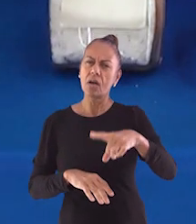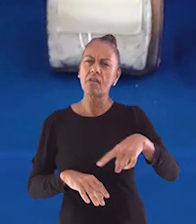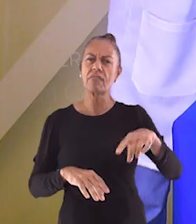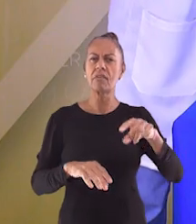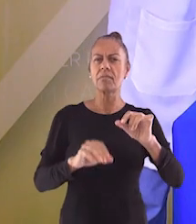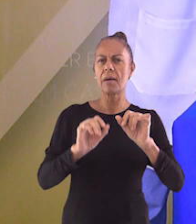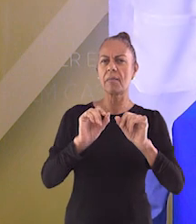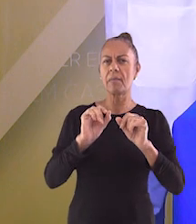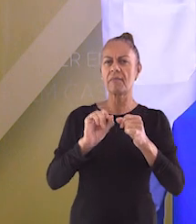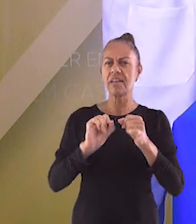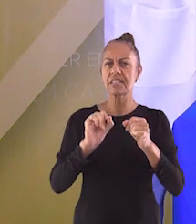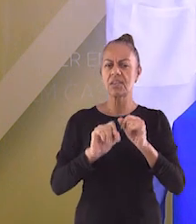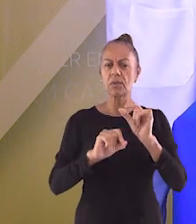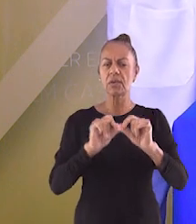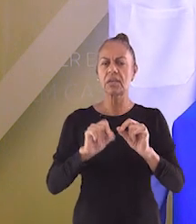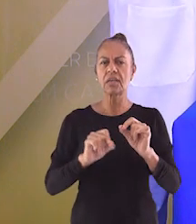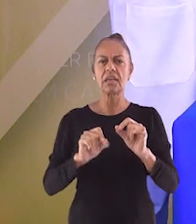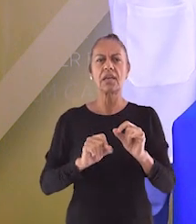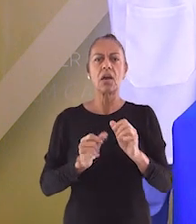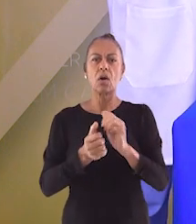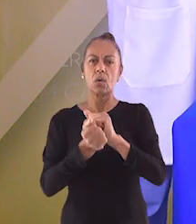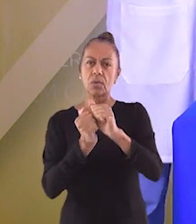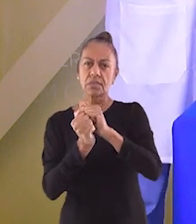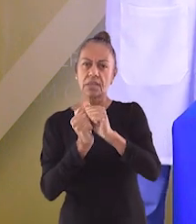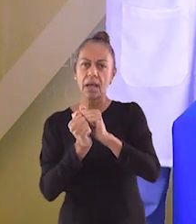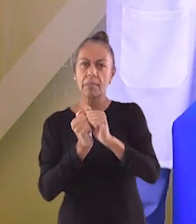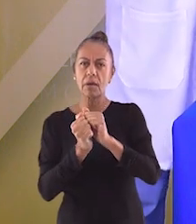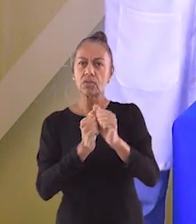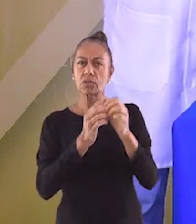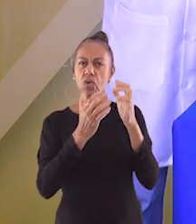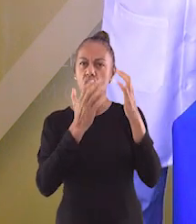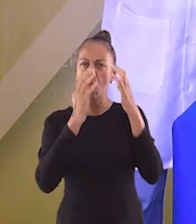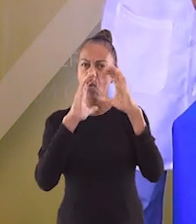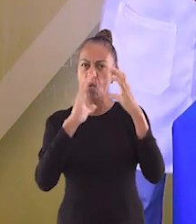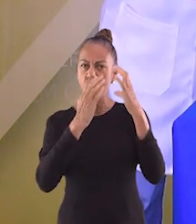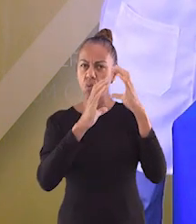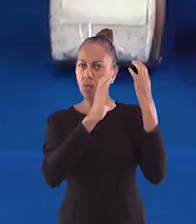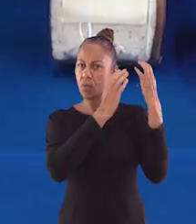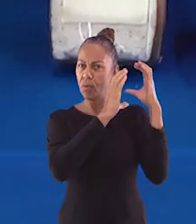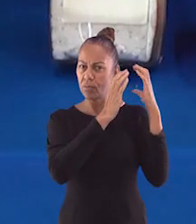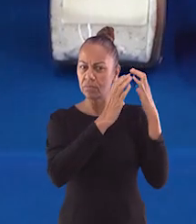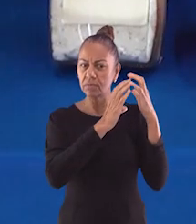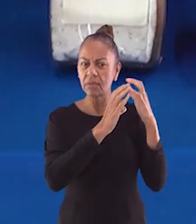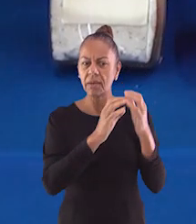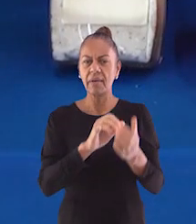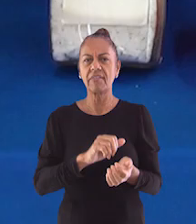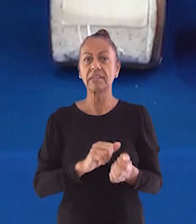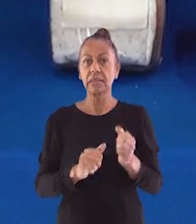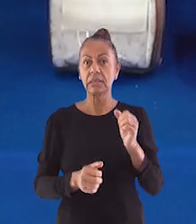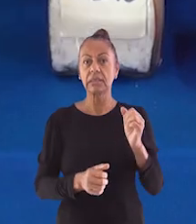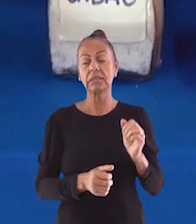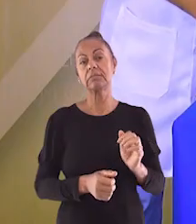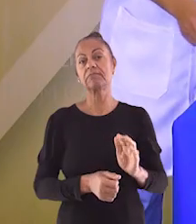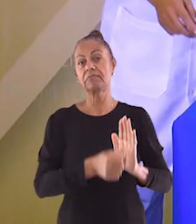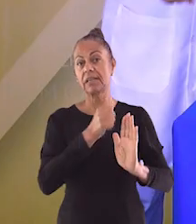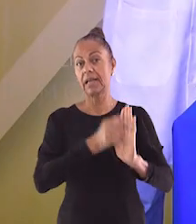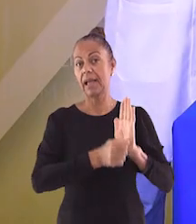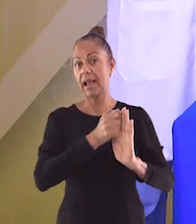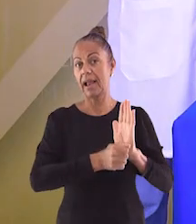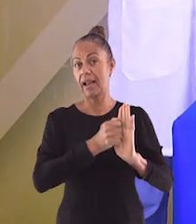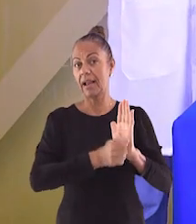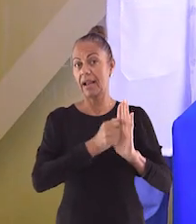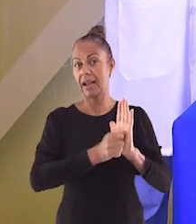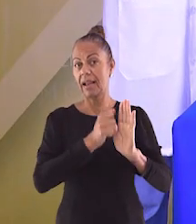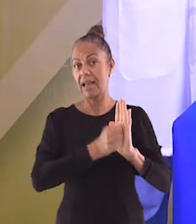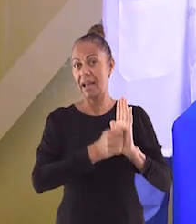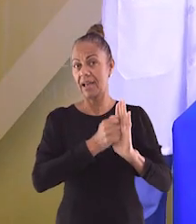mas esse sabão de coco tem que ser ralado. A gente vai pegar a barra e vai ralar. Por isso que ficou desse jeito que vocês estão vendo, tá bom? A